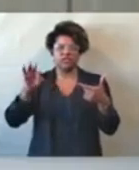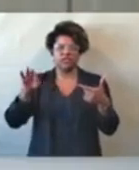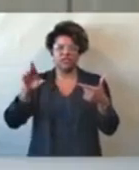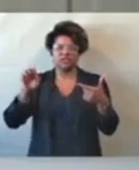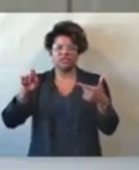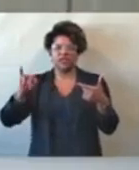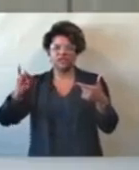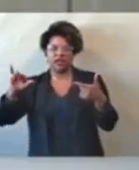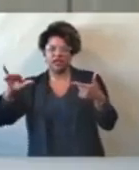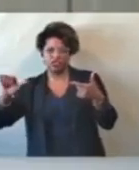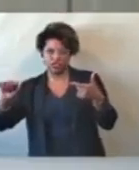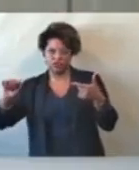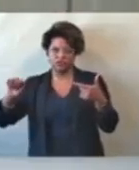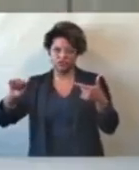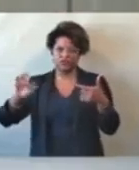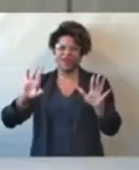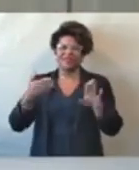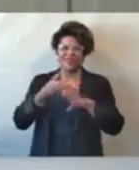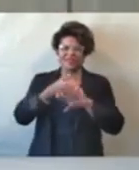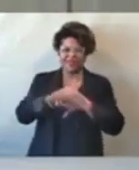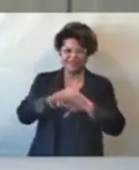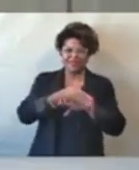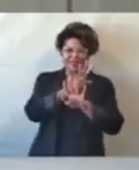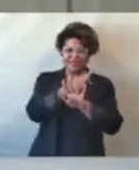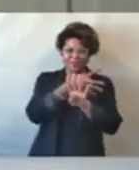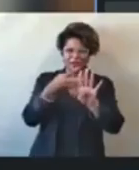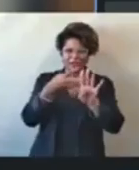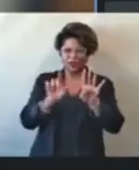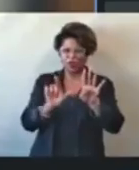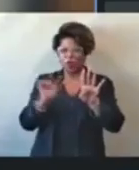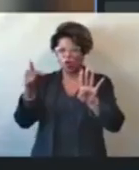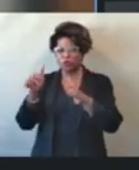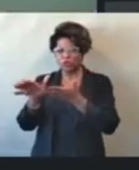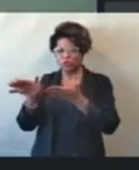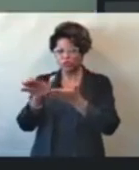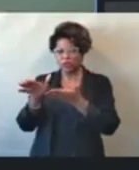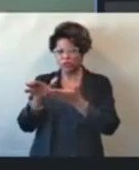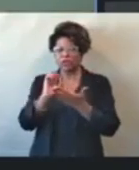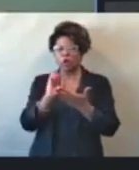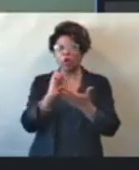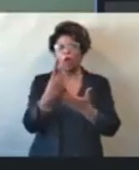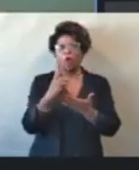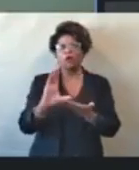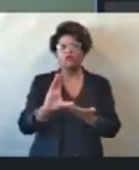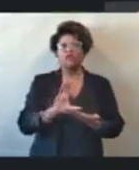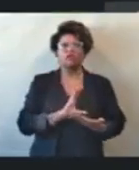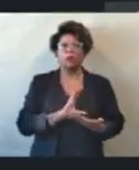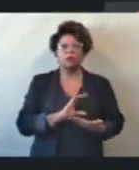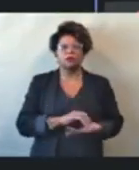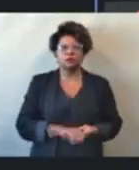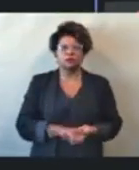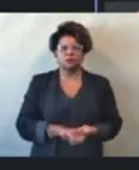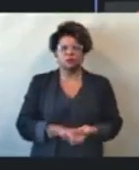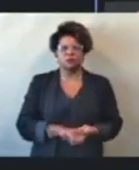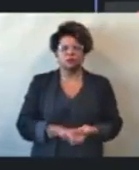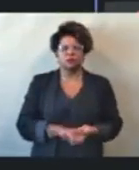correntes? Na planilha aqui da apresentação? Deixa eu ver. Não, ele entra como investimento, Bruno. Aí vai ser capital. Capital,